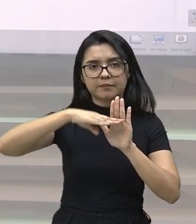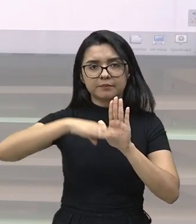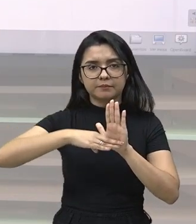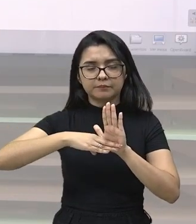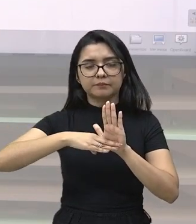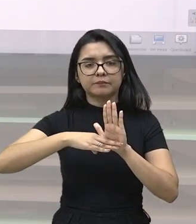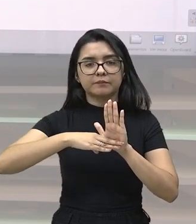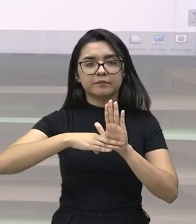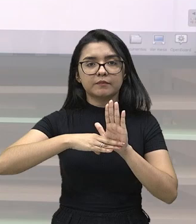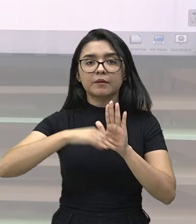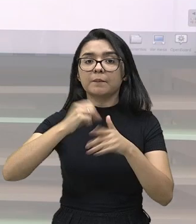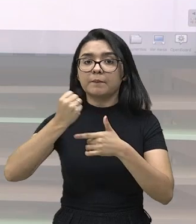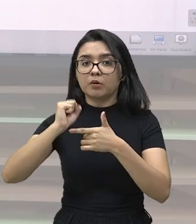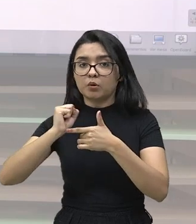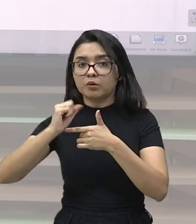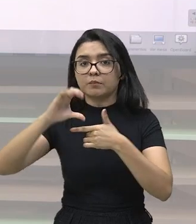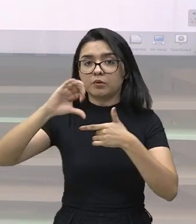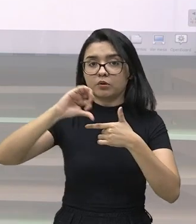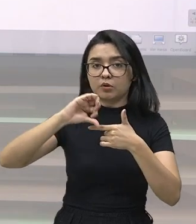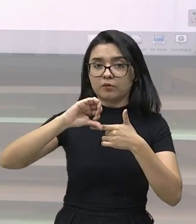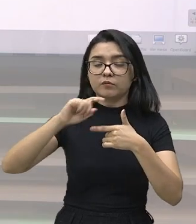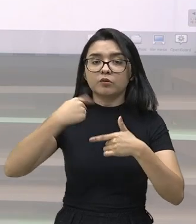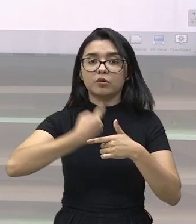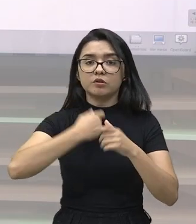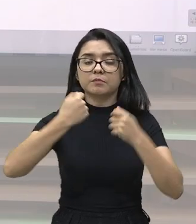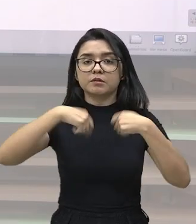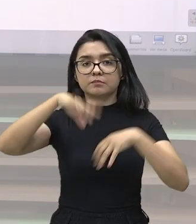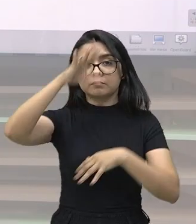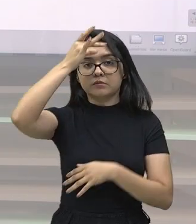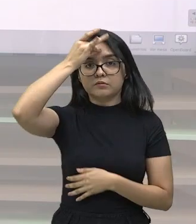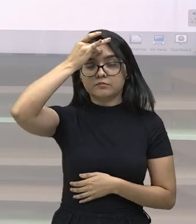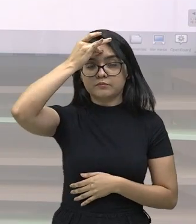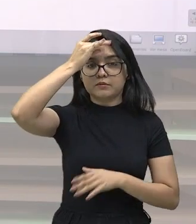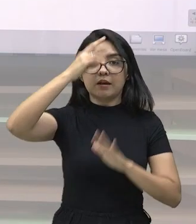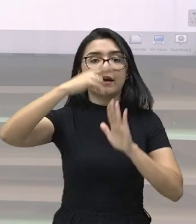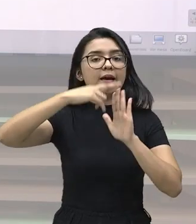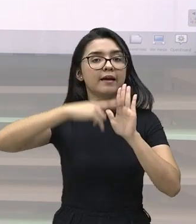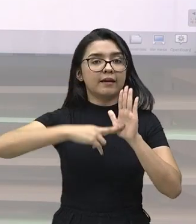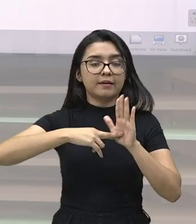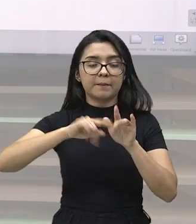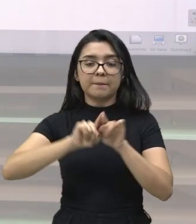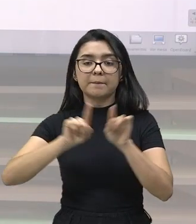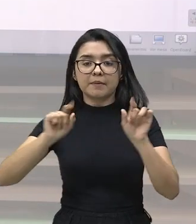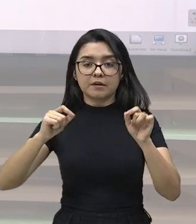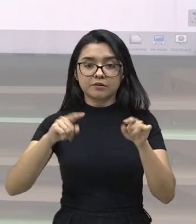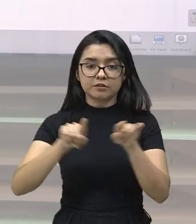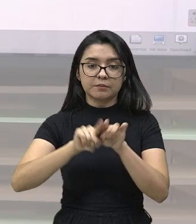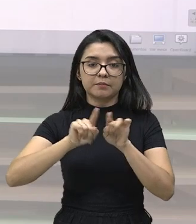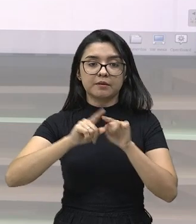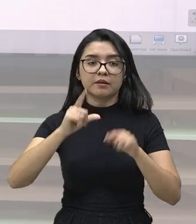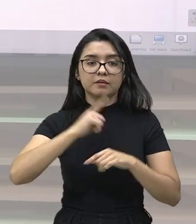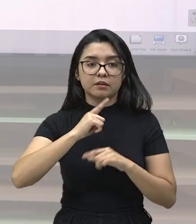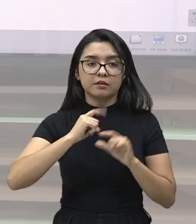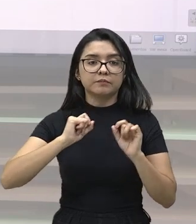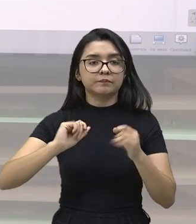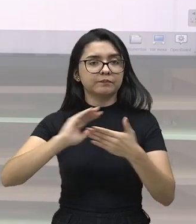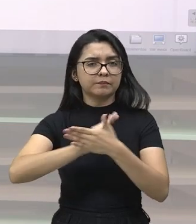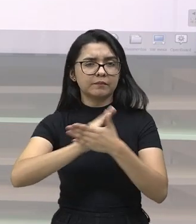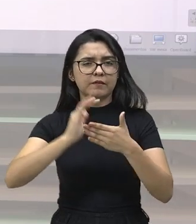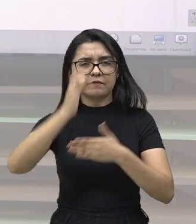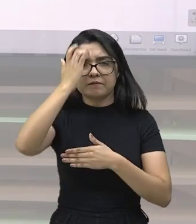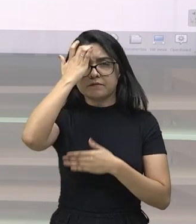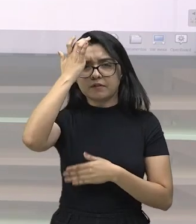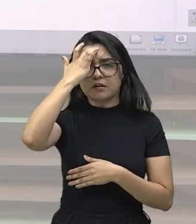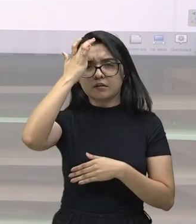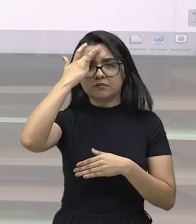divisibilidade por 8 e por 9, a gente precisa memorizar algumas regrinhas, né? Mas existem critérios que são mais fáceis para a